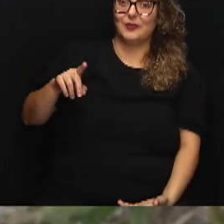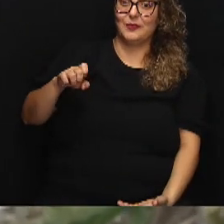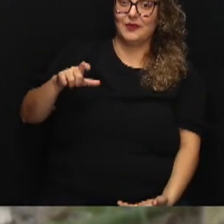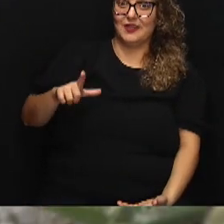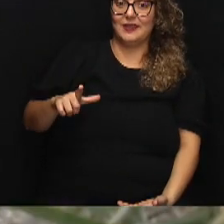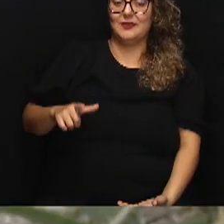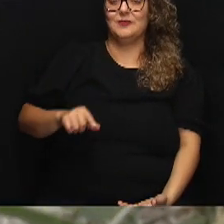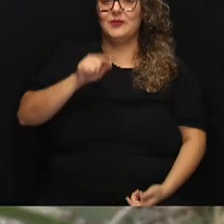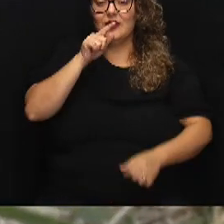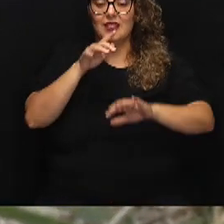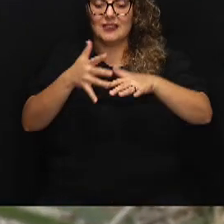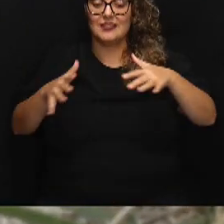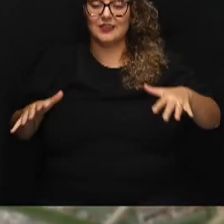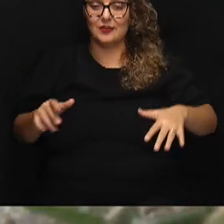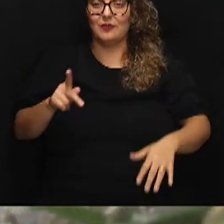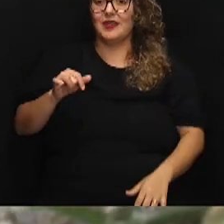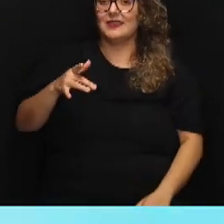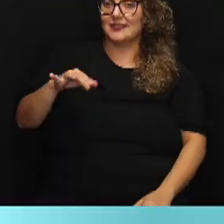Pacífico Norte.